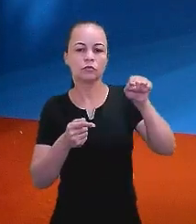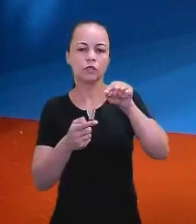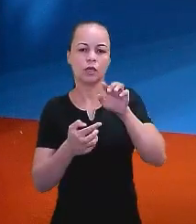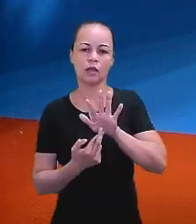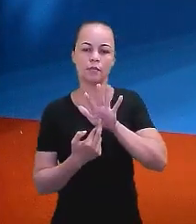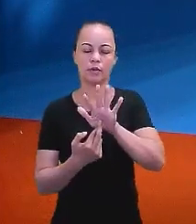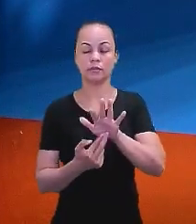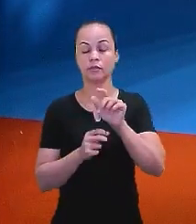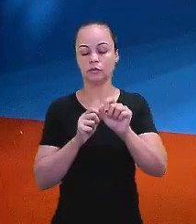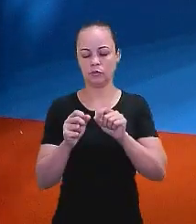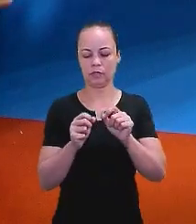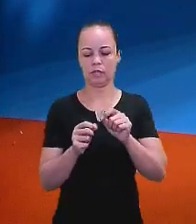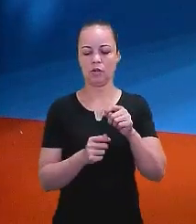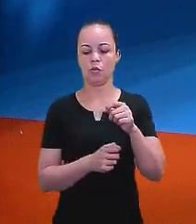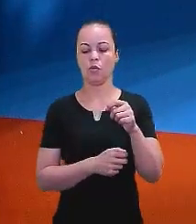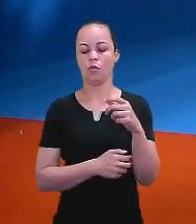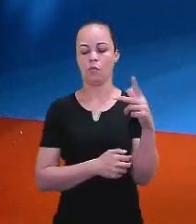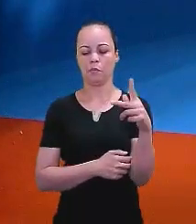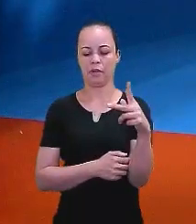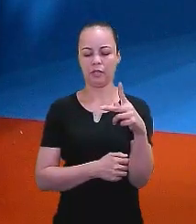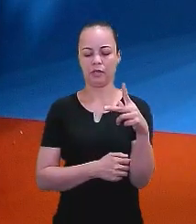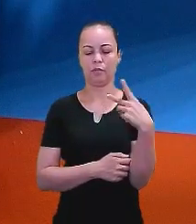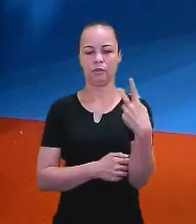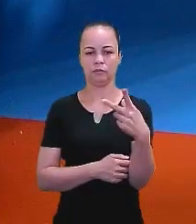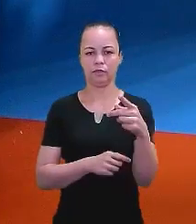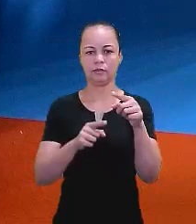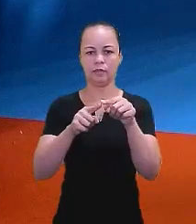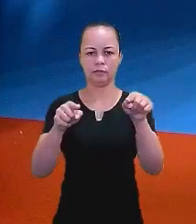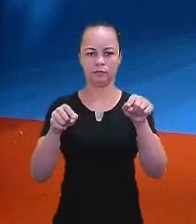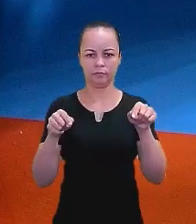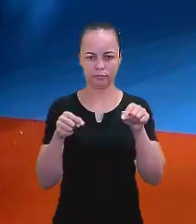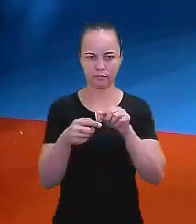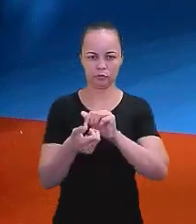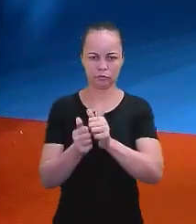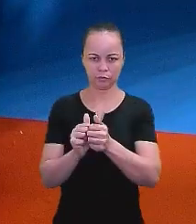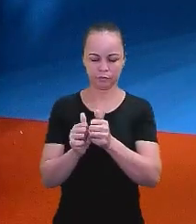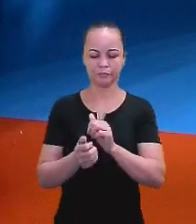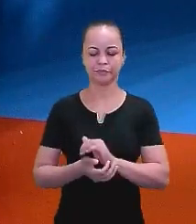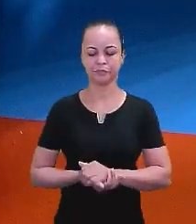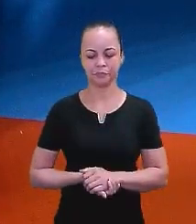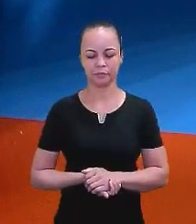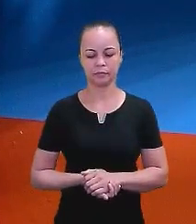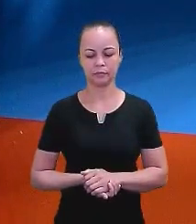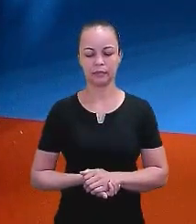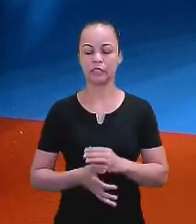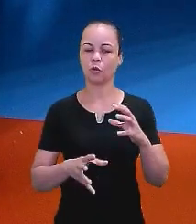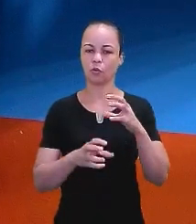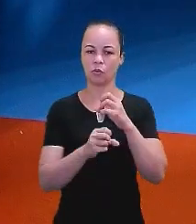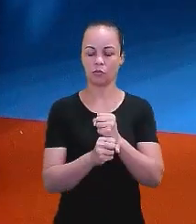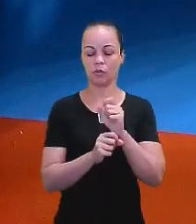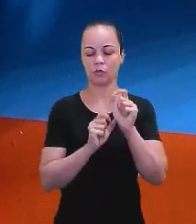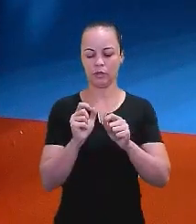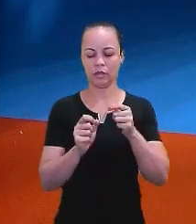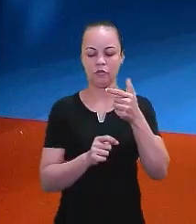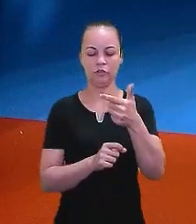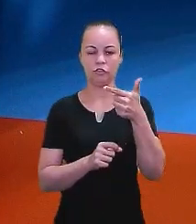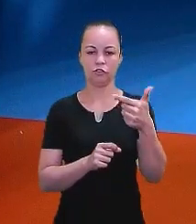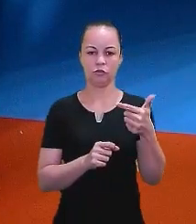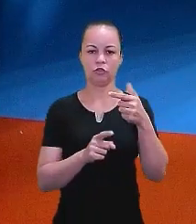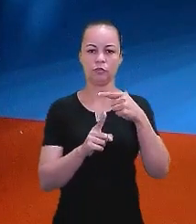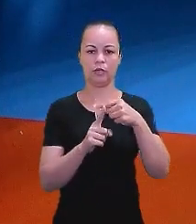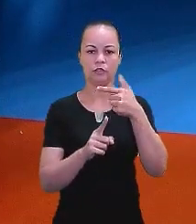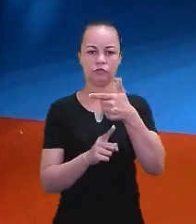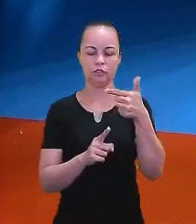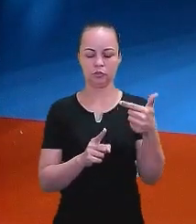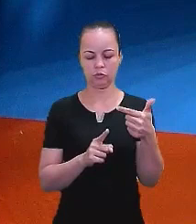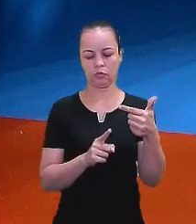o perímetro desta quadra. Então, assim calculando, é possível obter 22 mais 22,